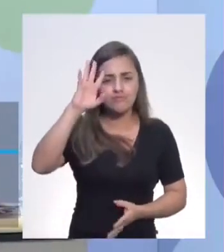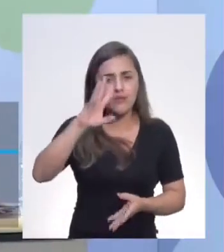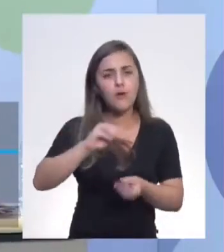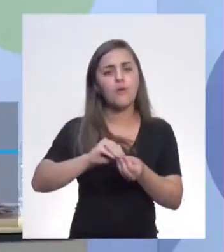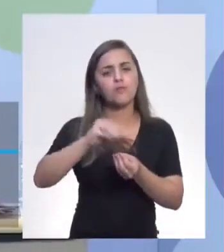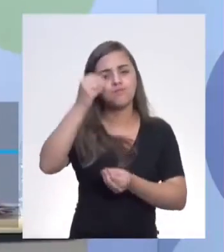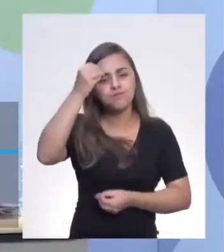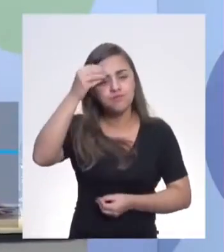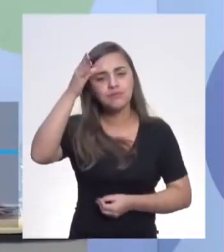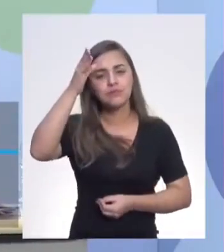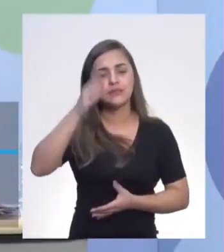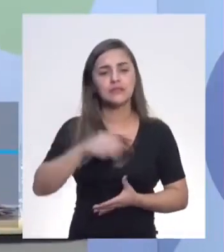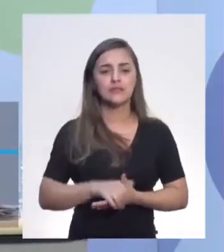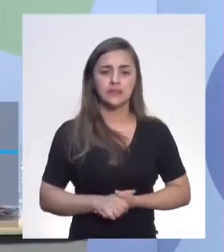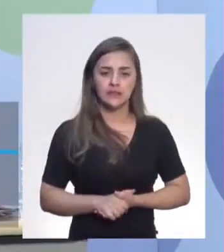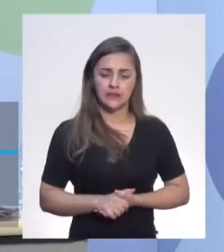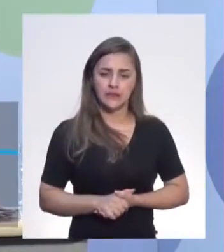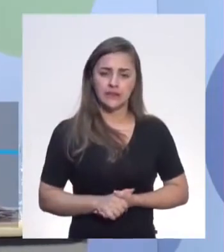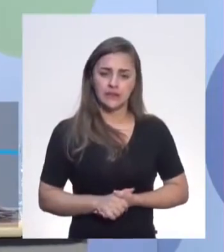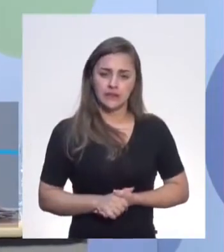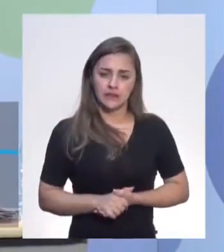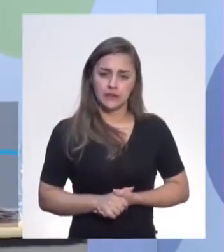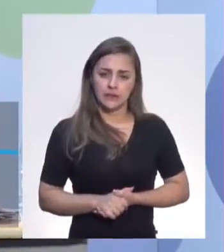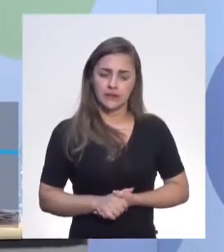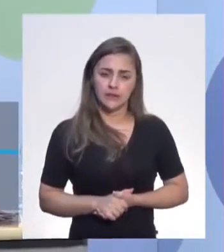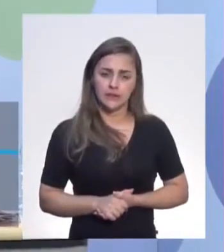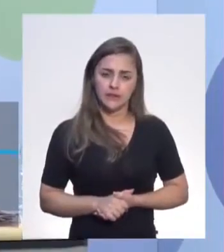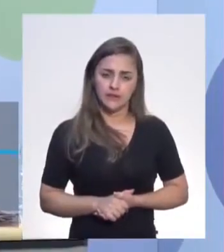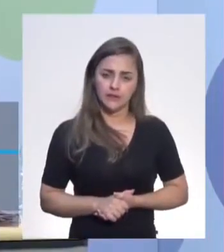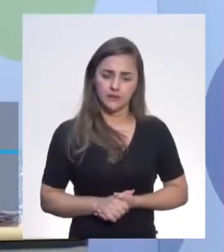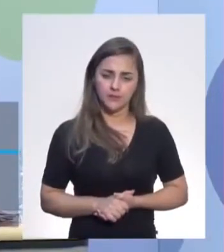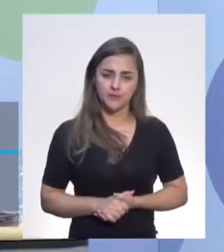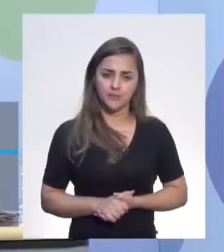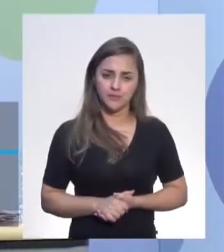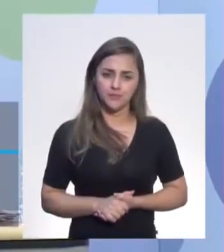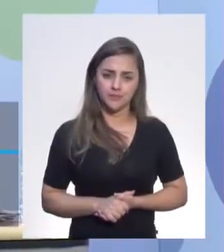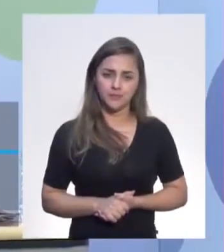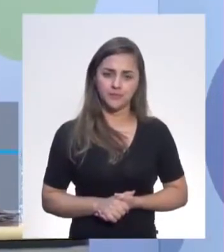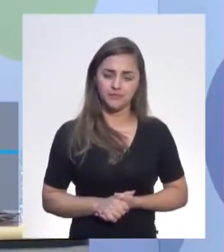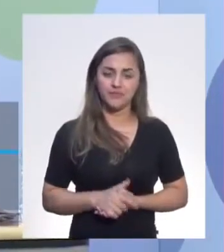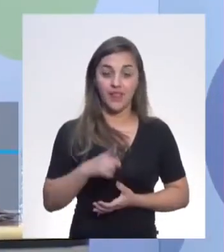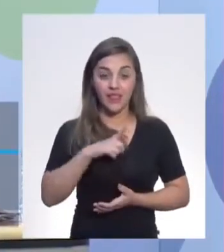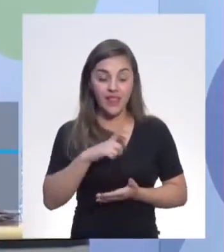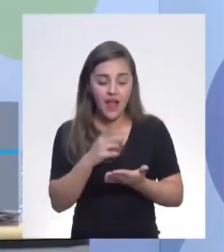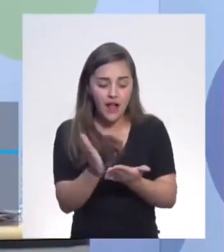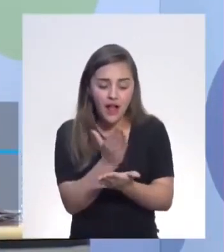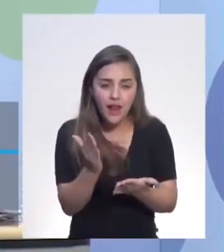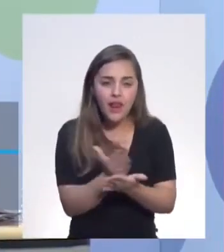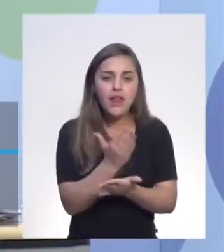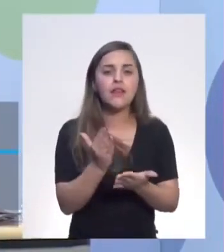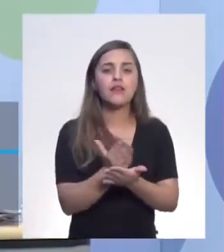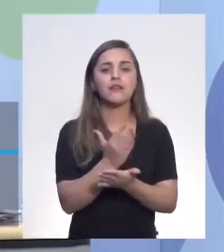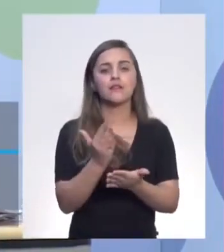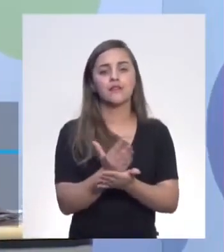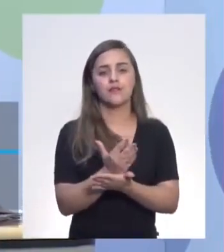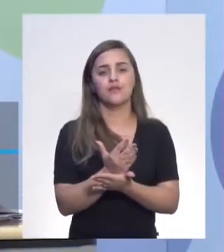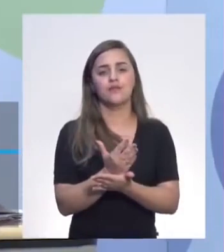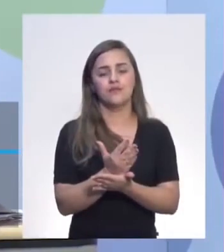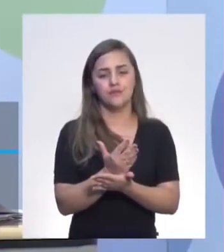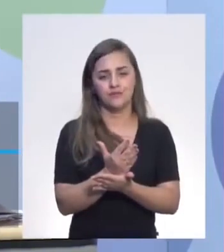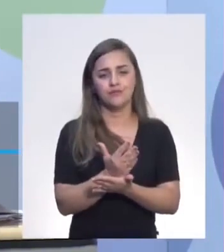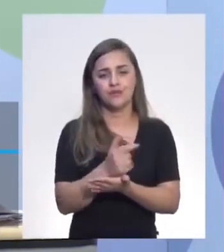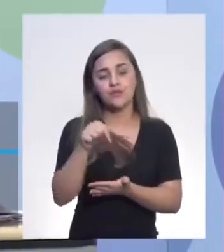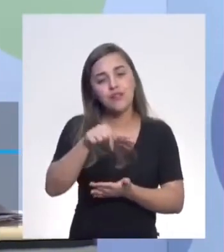de que nós temos, por exemplo, uma produção de livros, né, dentro da